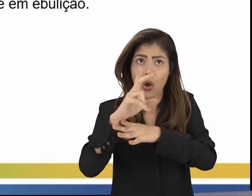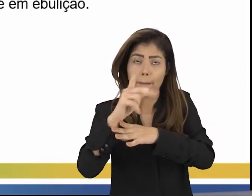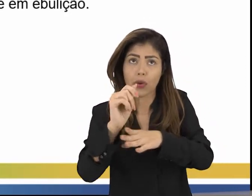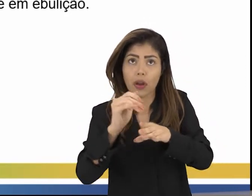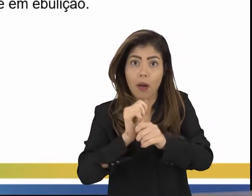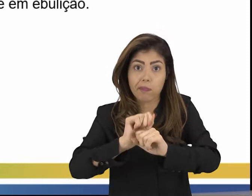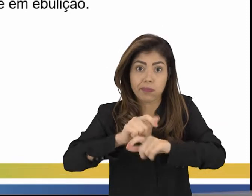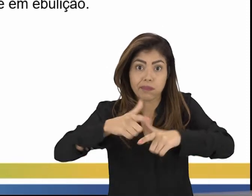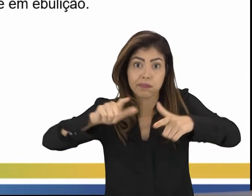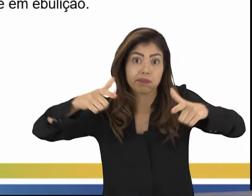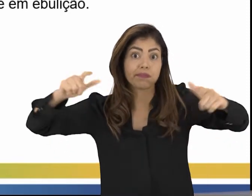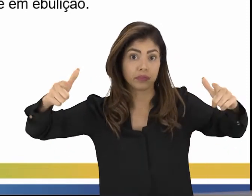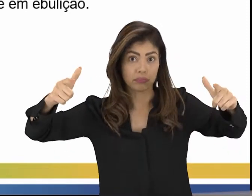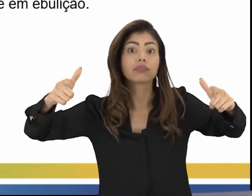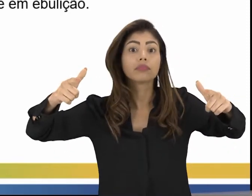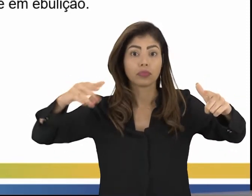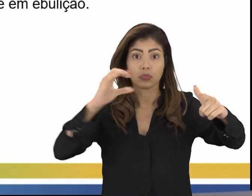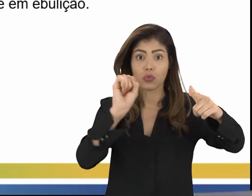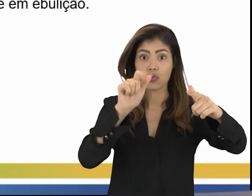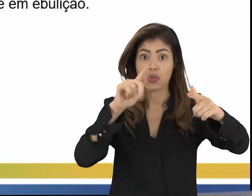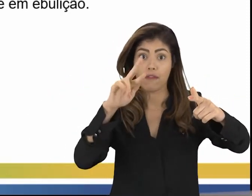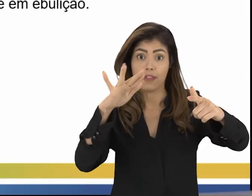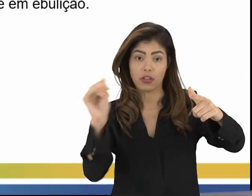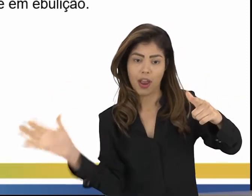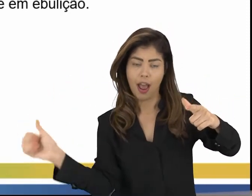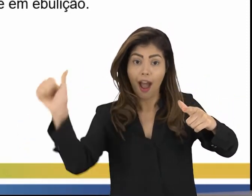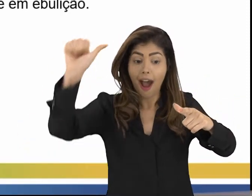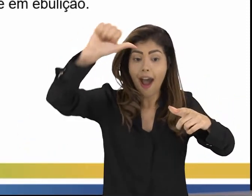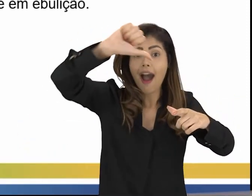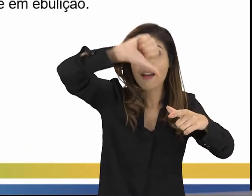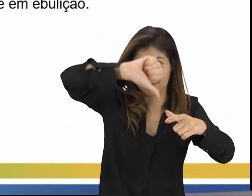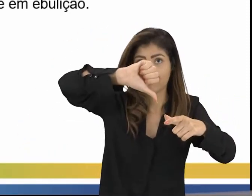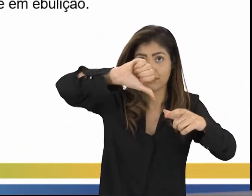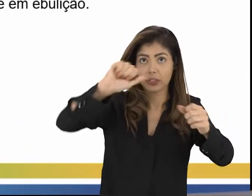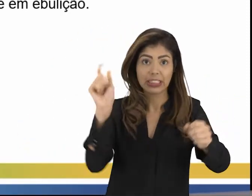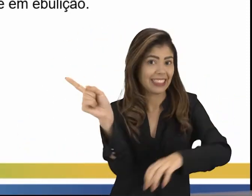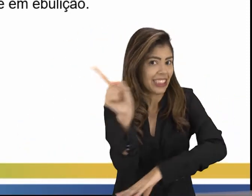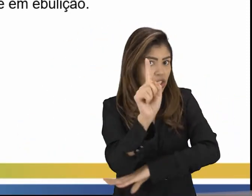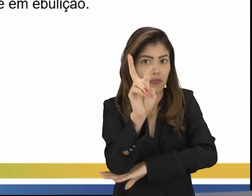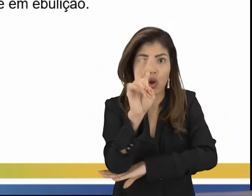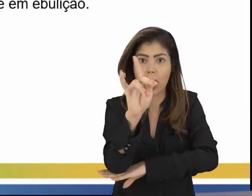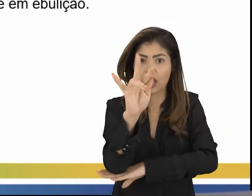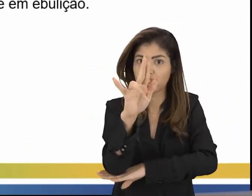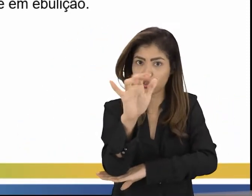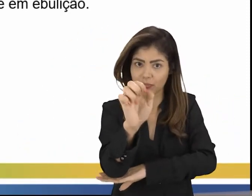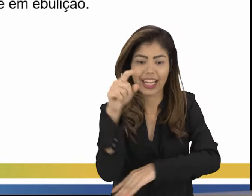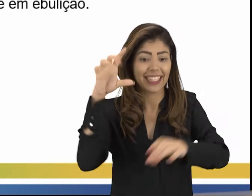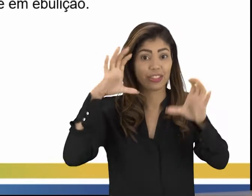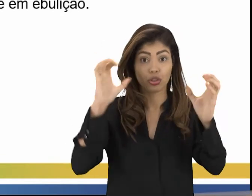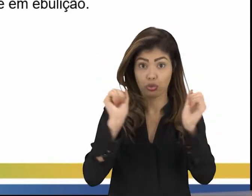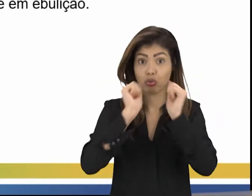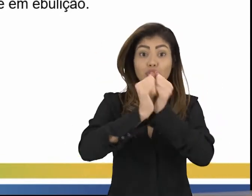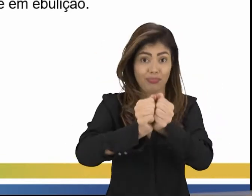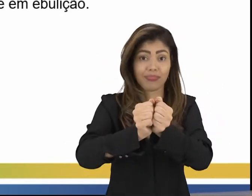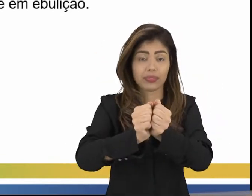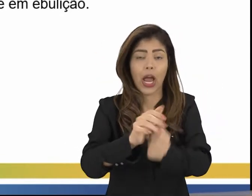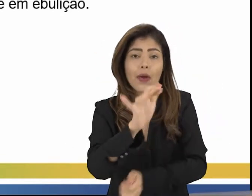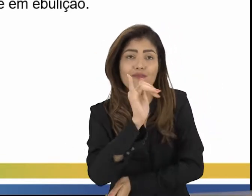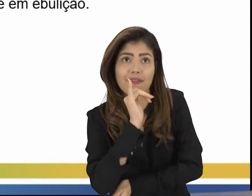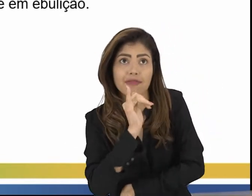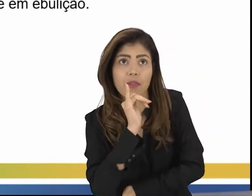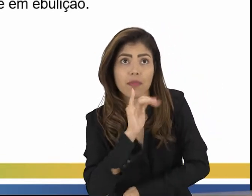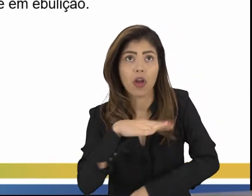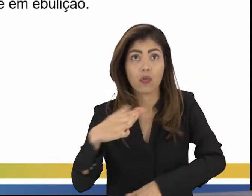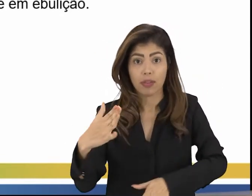de um líquido, no caso do solvente, quando adicionamos um soluto não volátil a ele. Por exemplo,